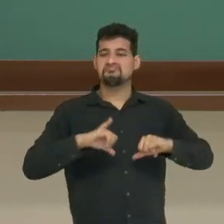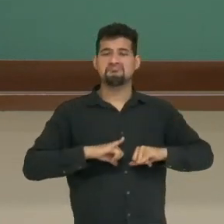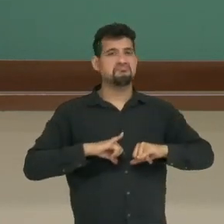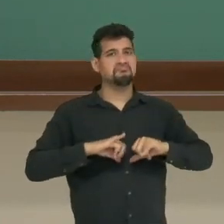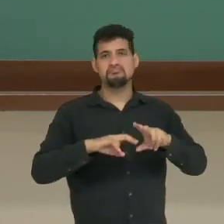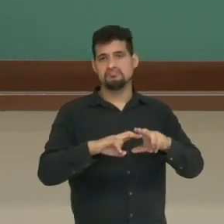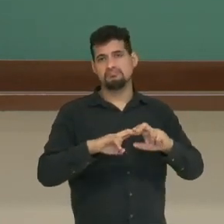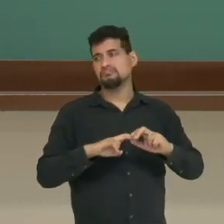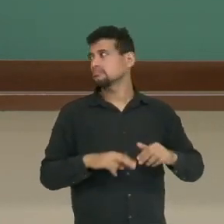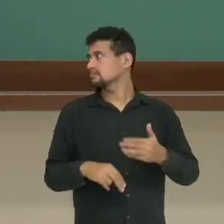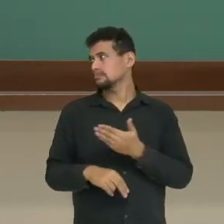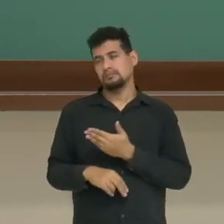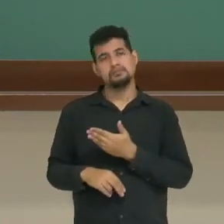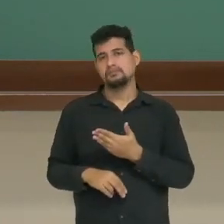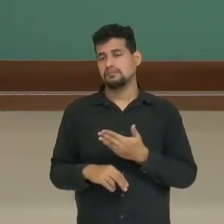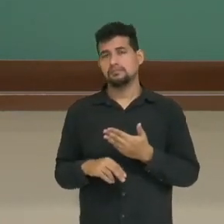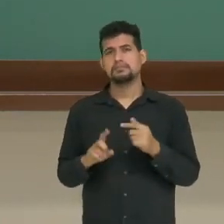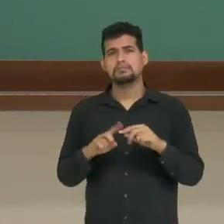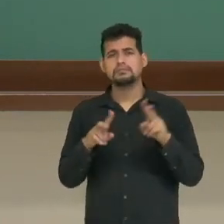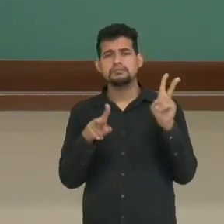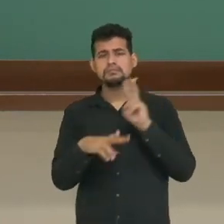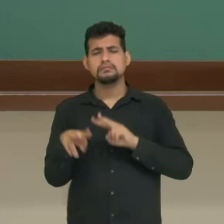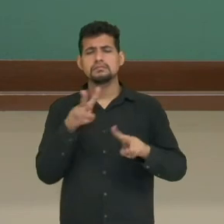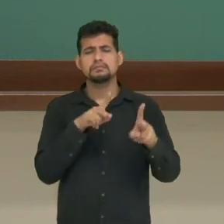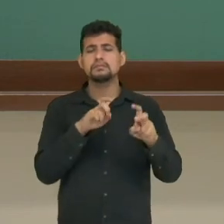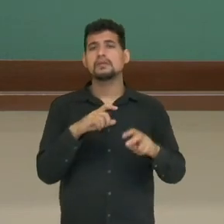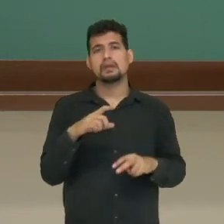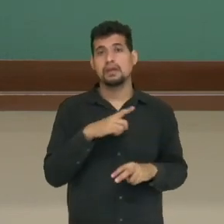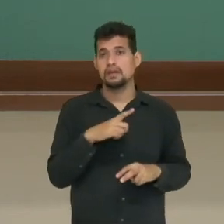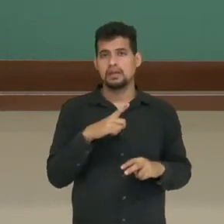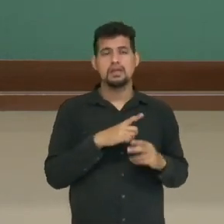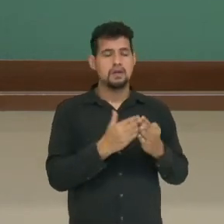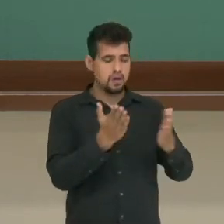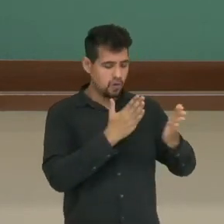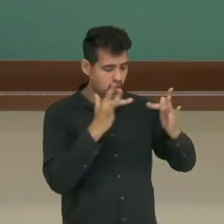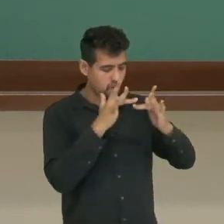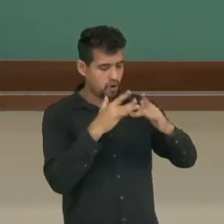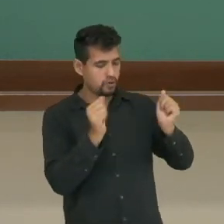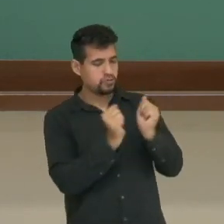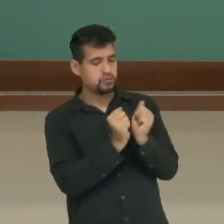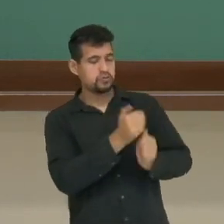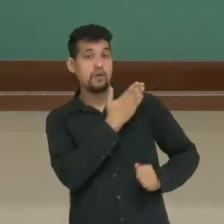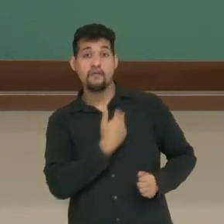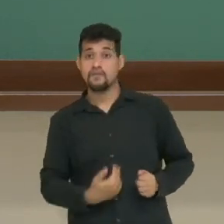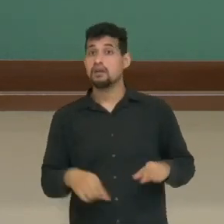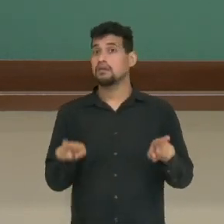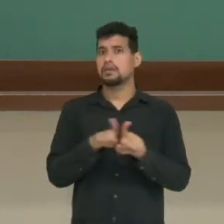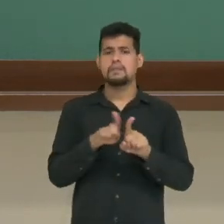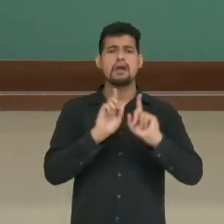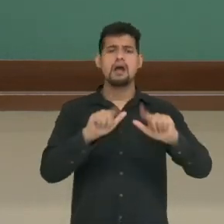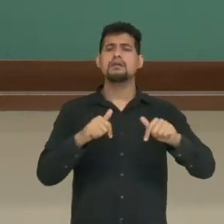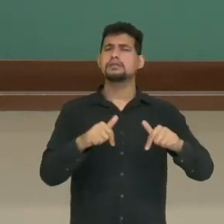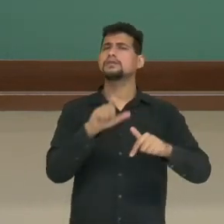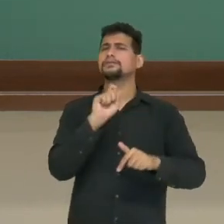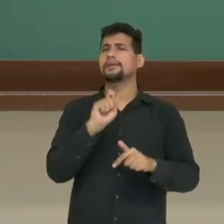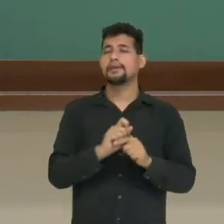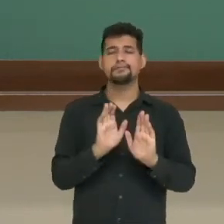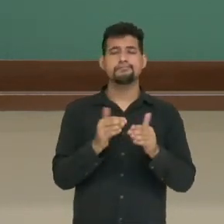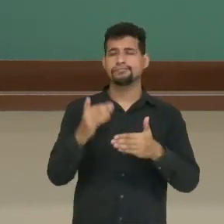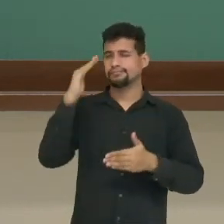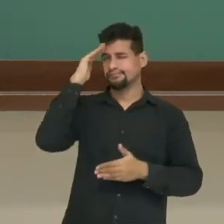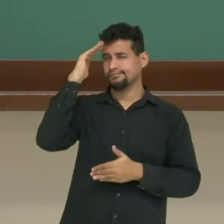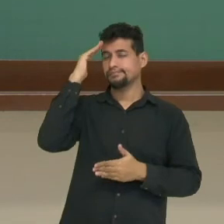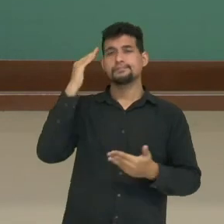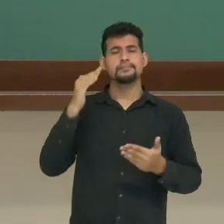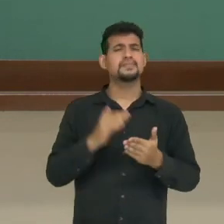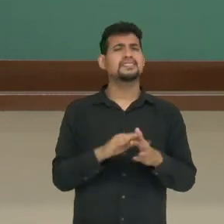este atentado. Então evidenciou ali que ainda havia uma compactuação do governo à ação de militares.